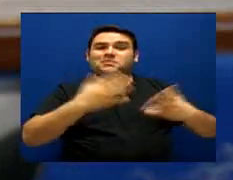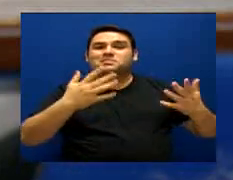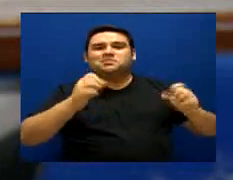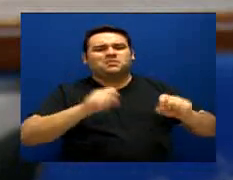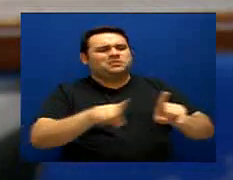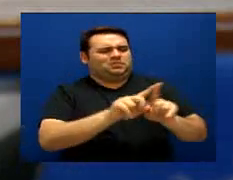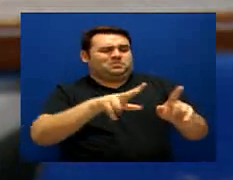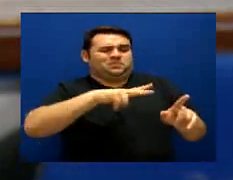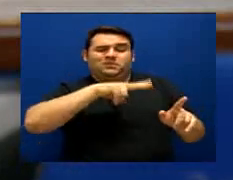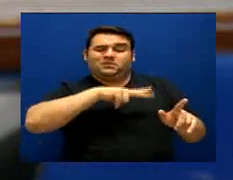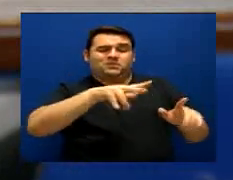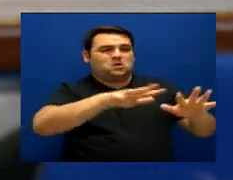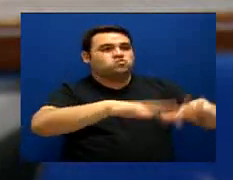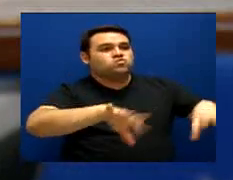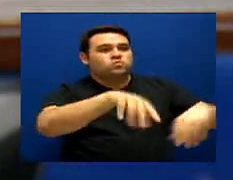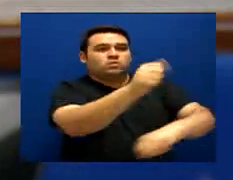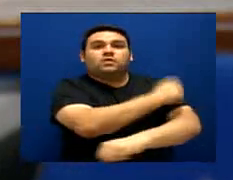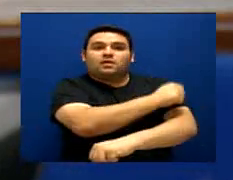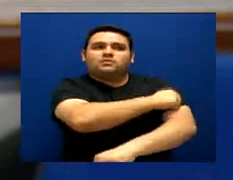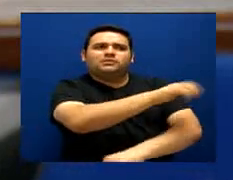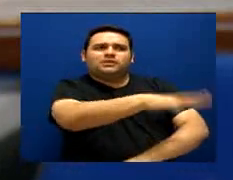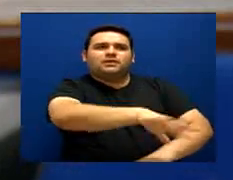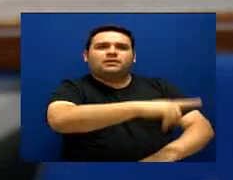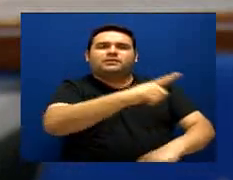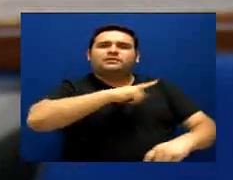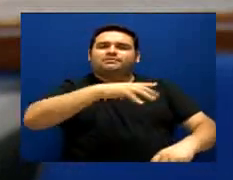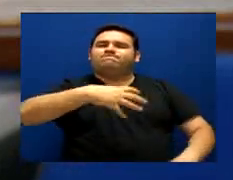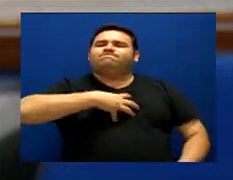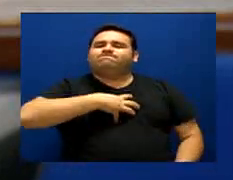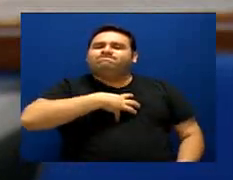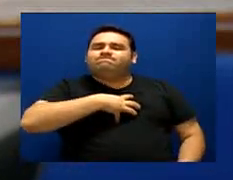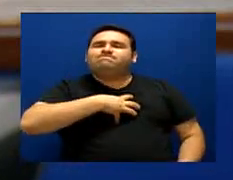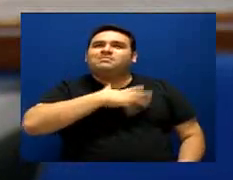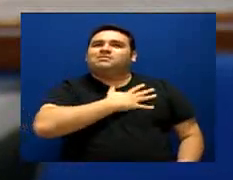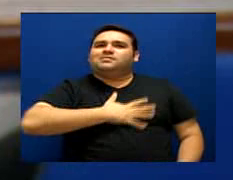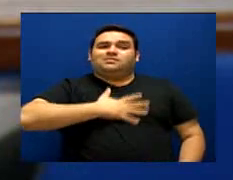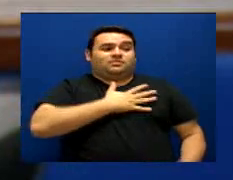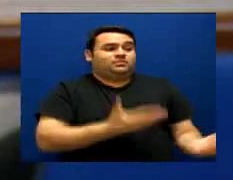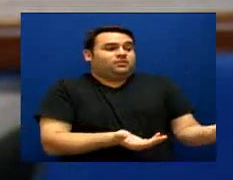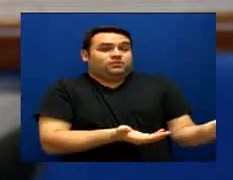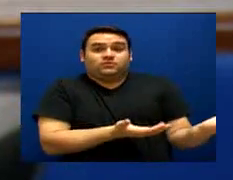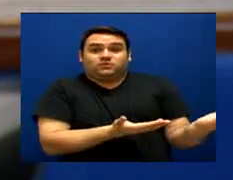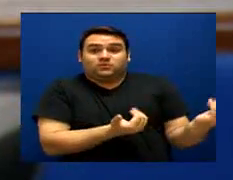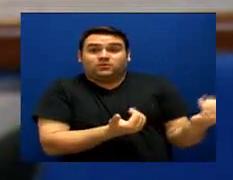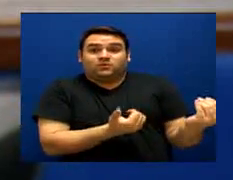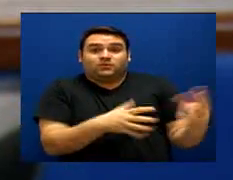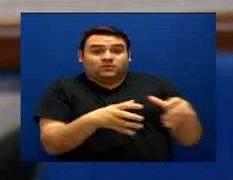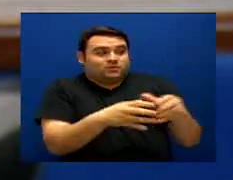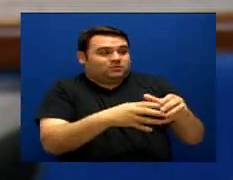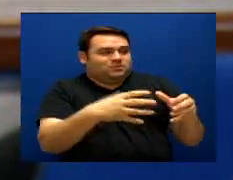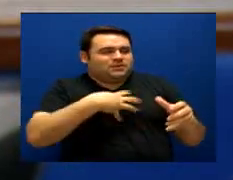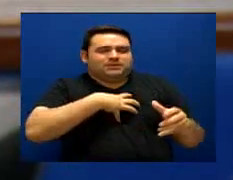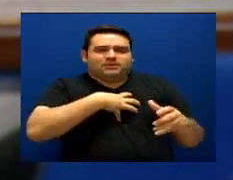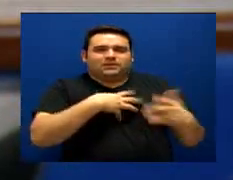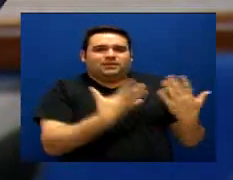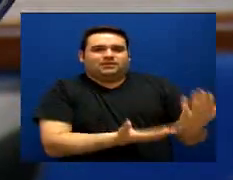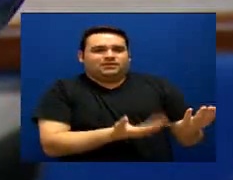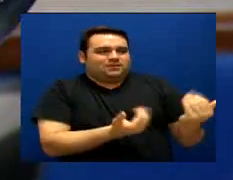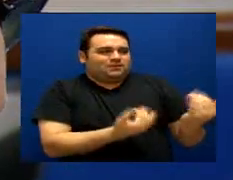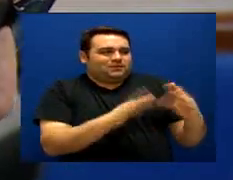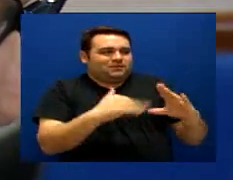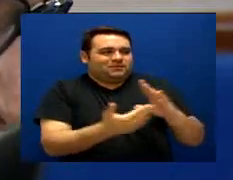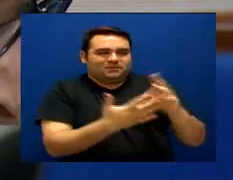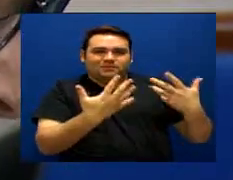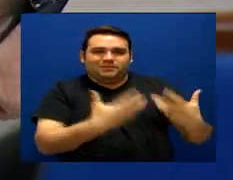dos particulares, se tornam bastante sensíveis. É uma juventude que se sensibiliza muito com